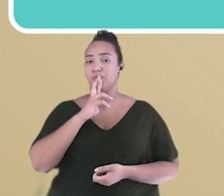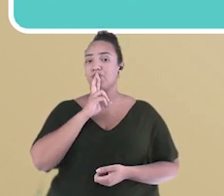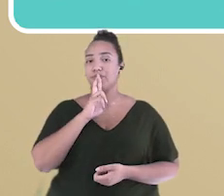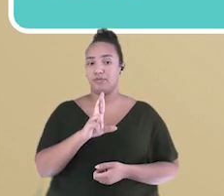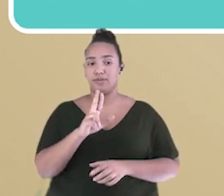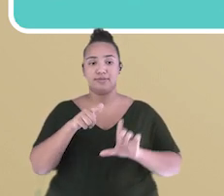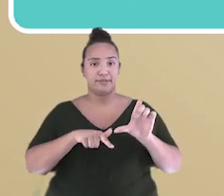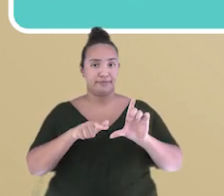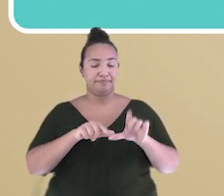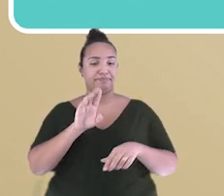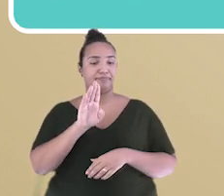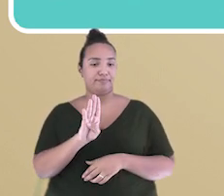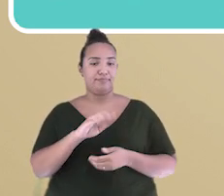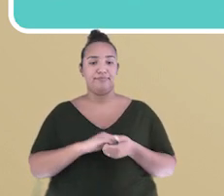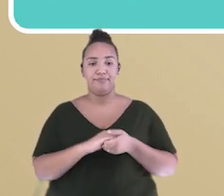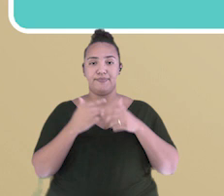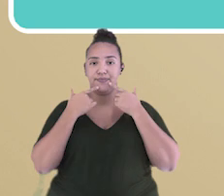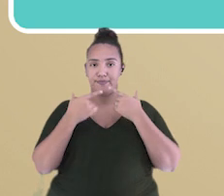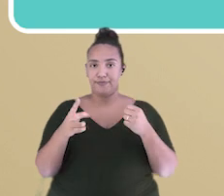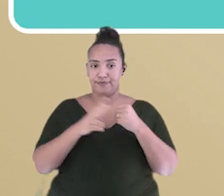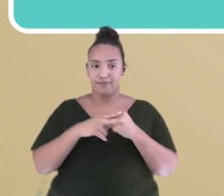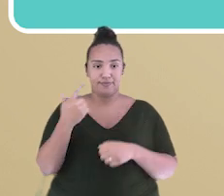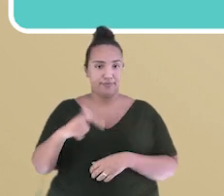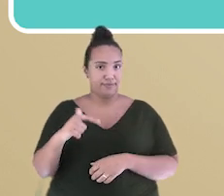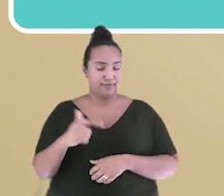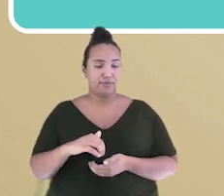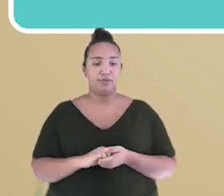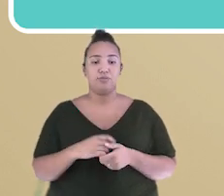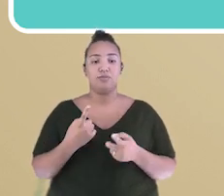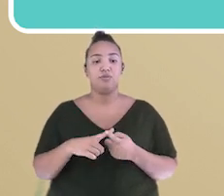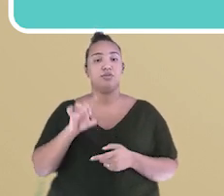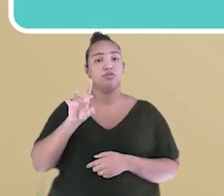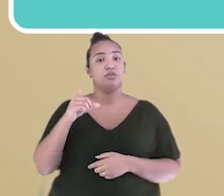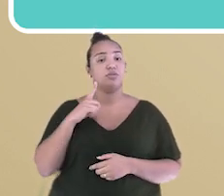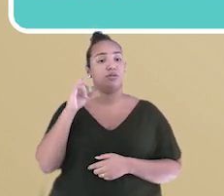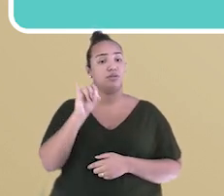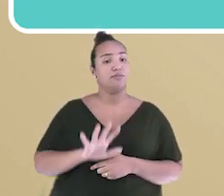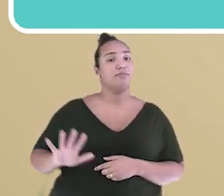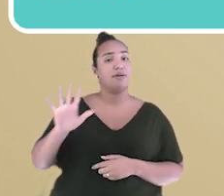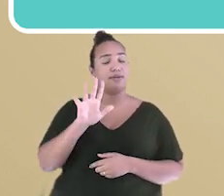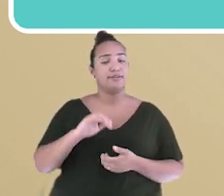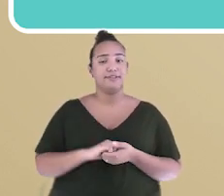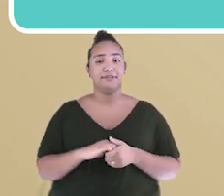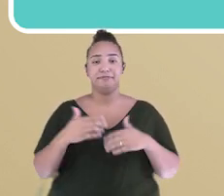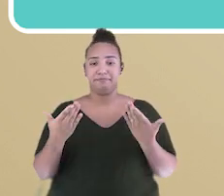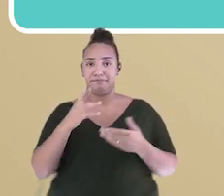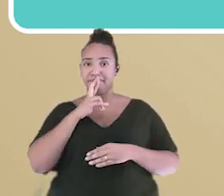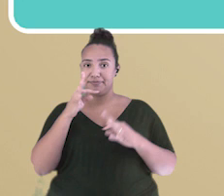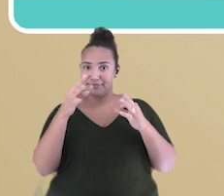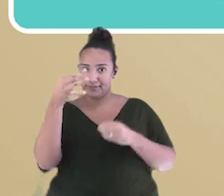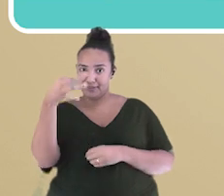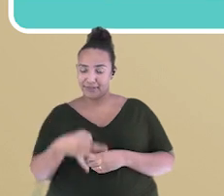Resposta da questão 2, letra B, linguagem não verbal, pois há apenas o uso de imagens. E aí,